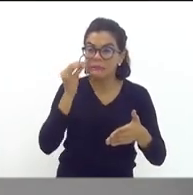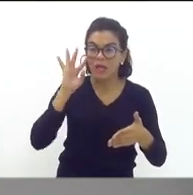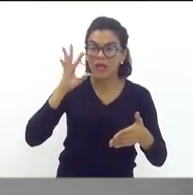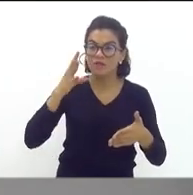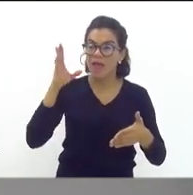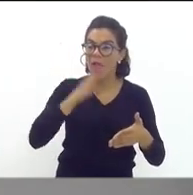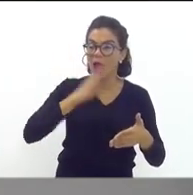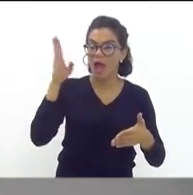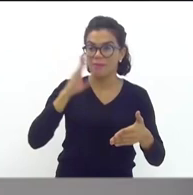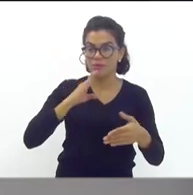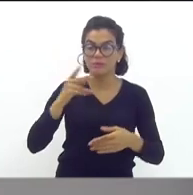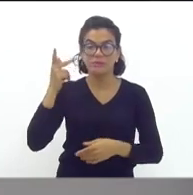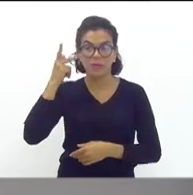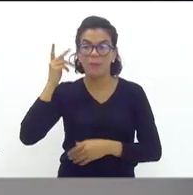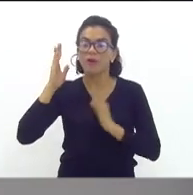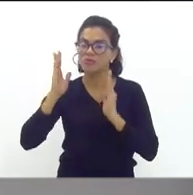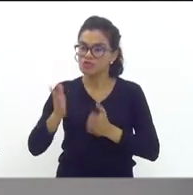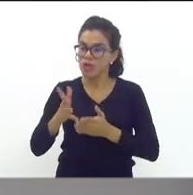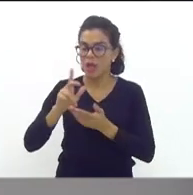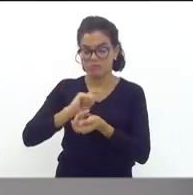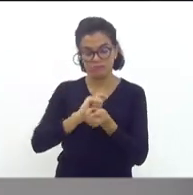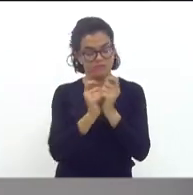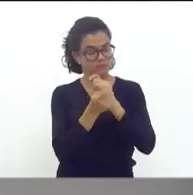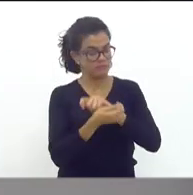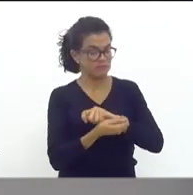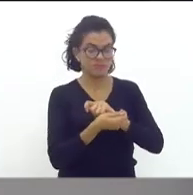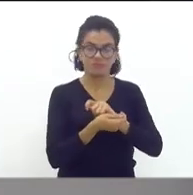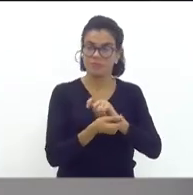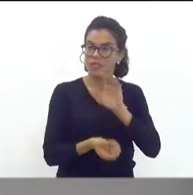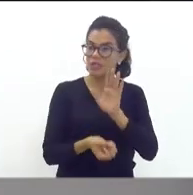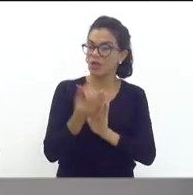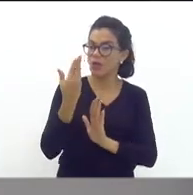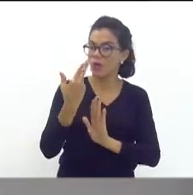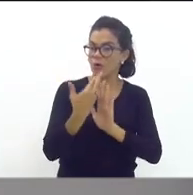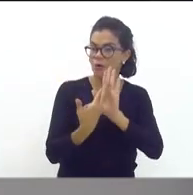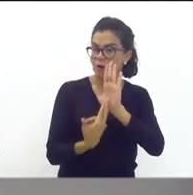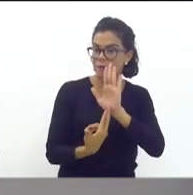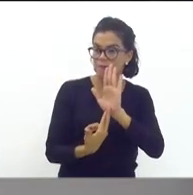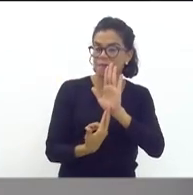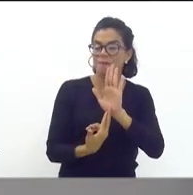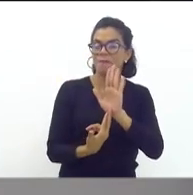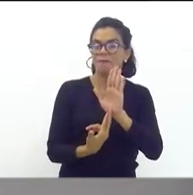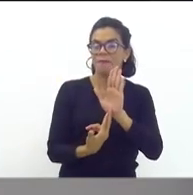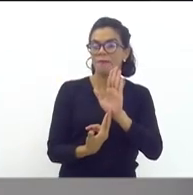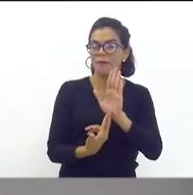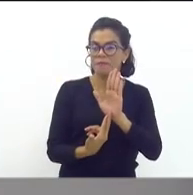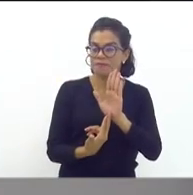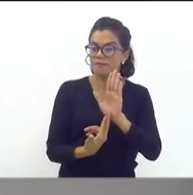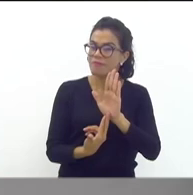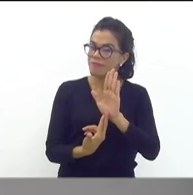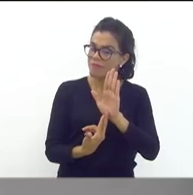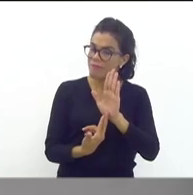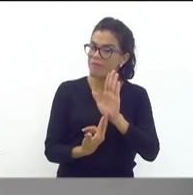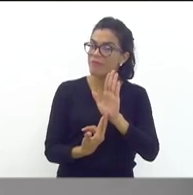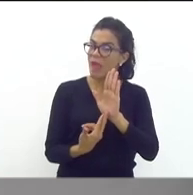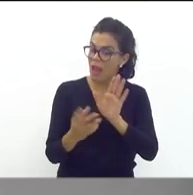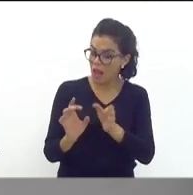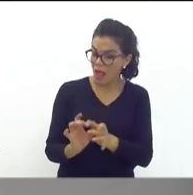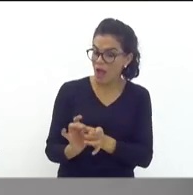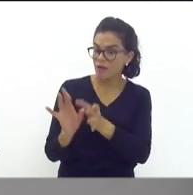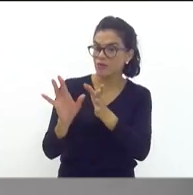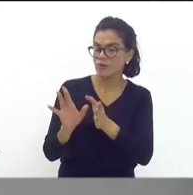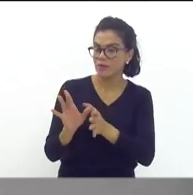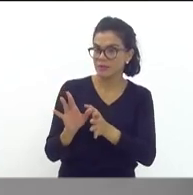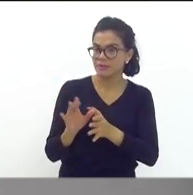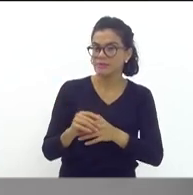Paulo vivenciou isso adotou uma Norma que ela ela dá essa autorização prévia